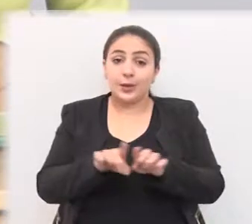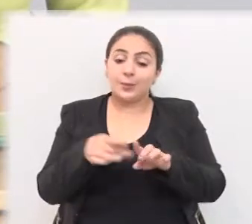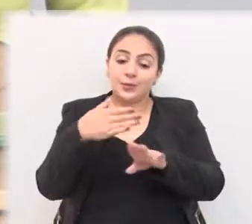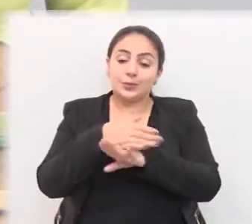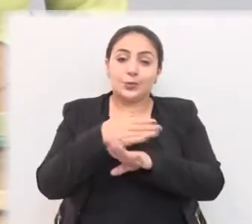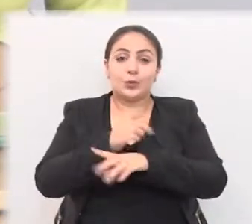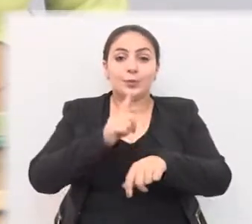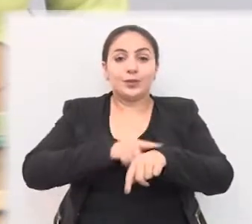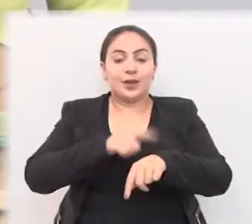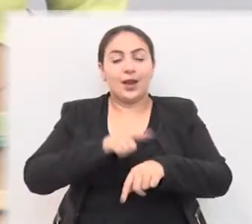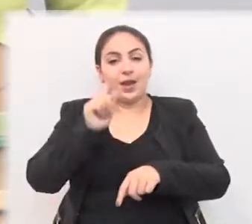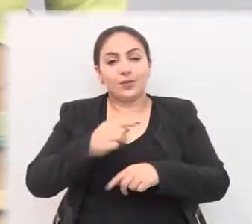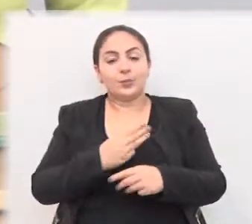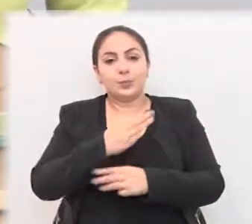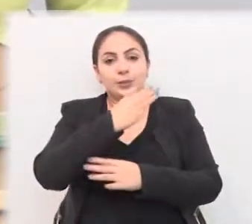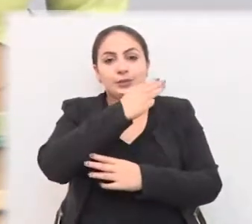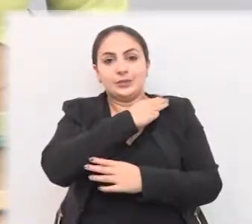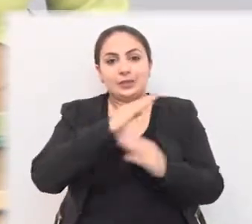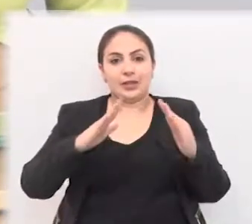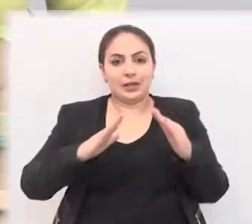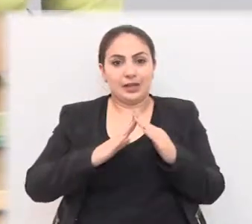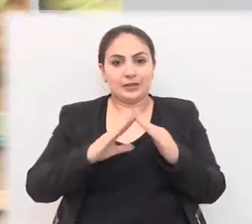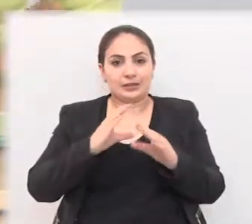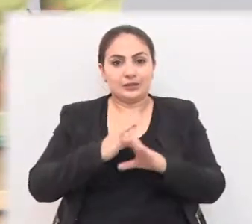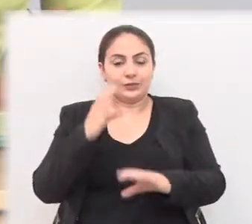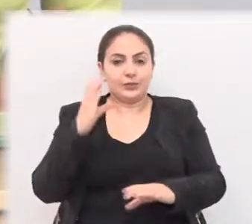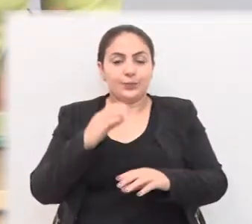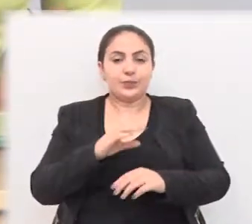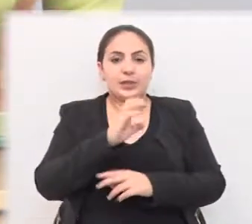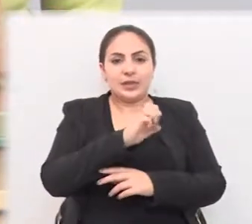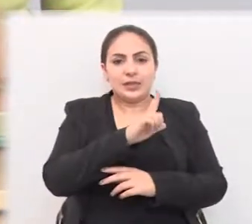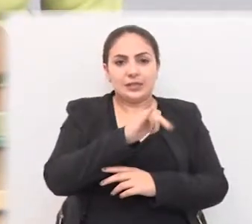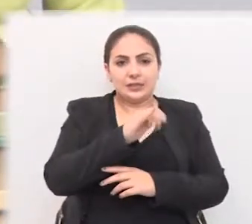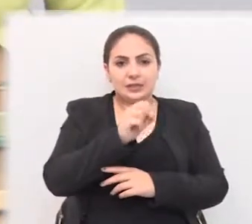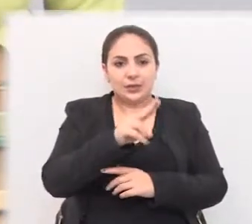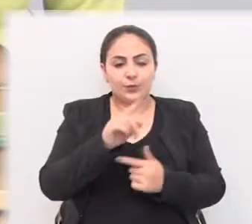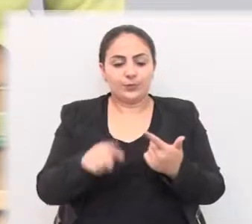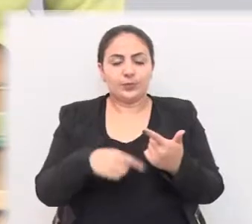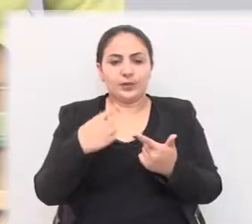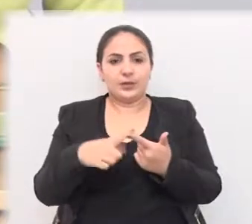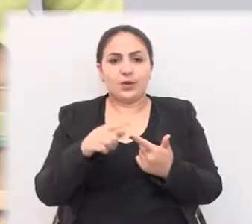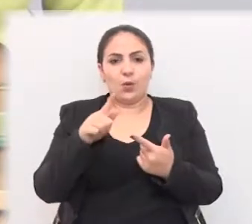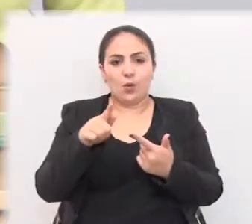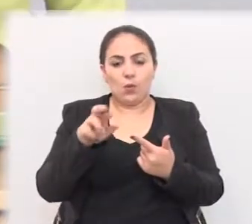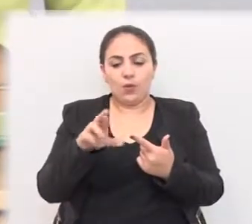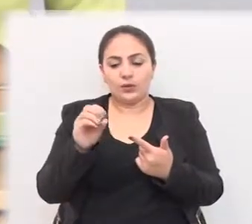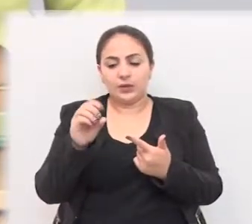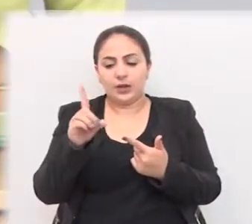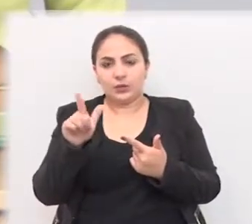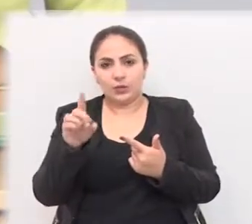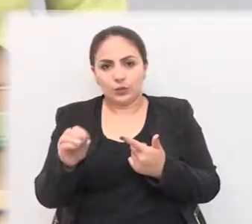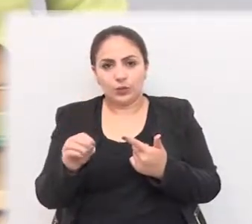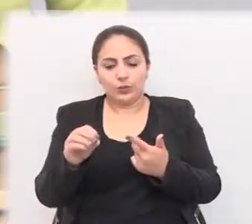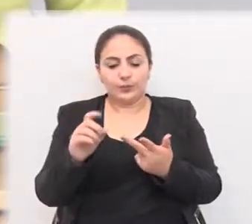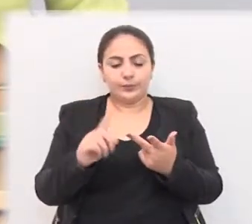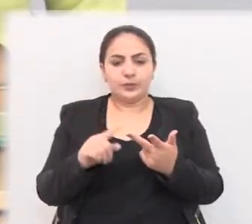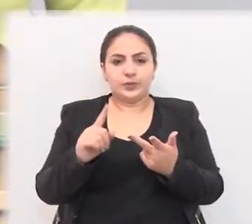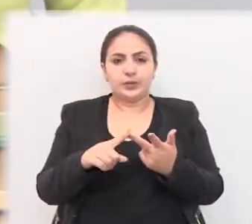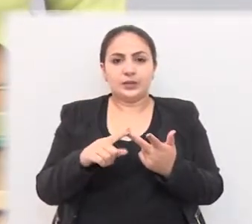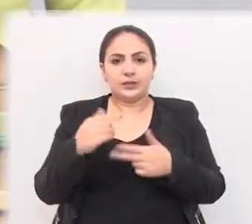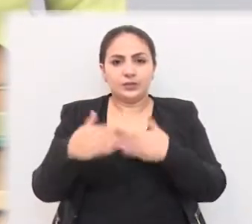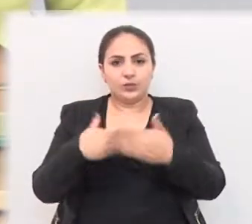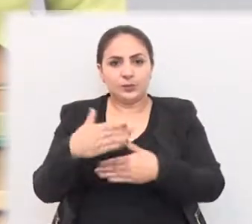prestigiou o momento foram os ministros da Casa Civil, Eliseu Padilha, do Trabalho, Ronaldo Nogueira, e do Desenvolvimento